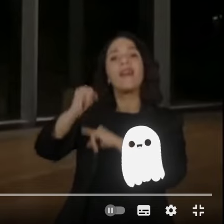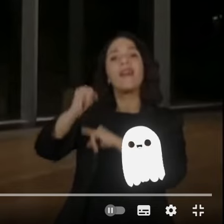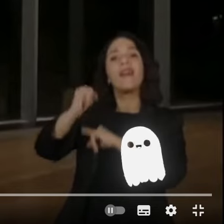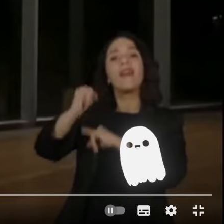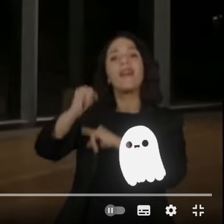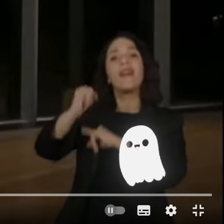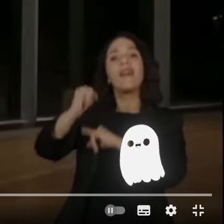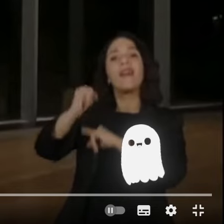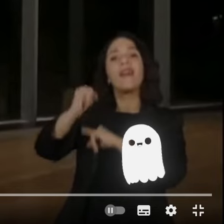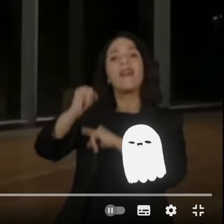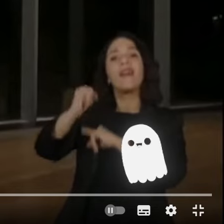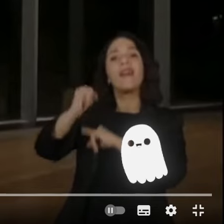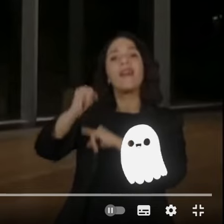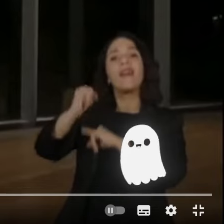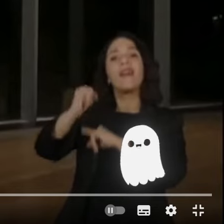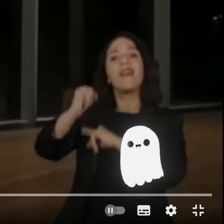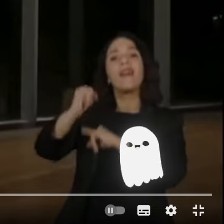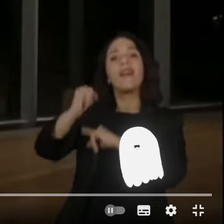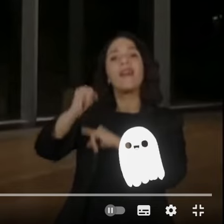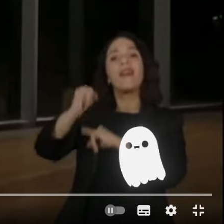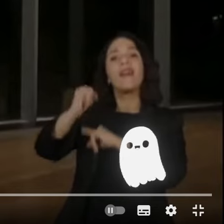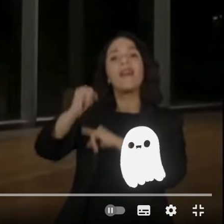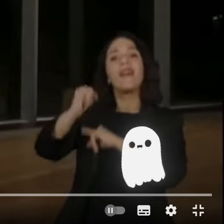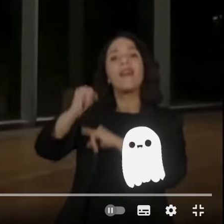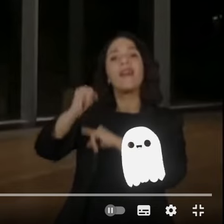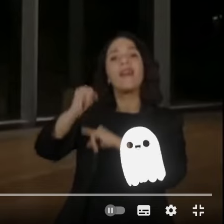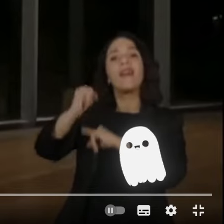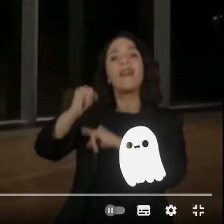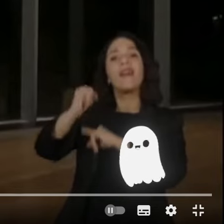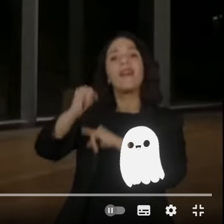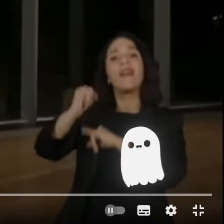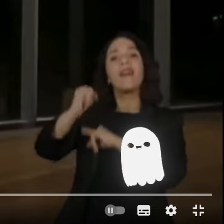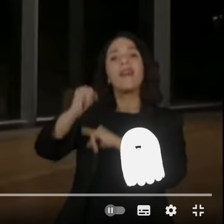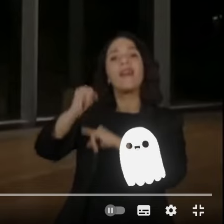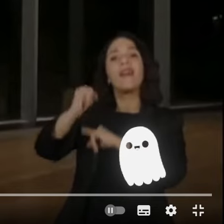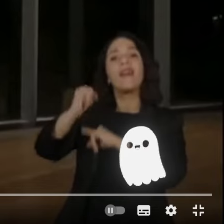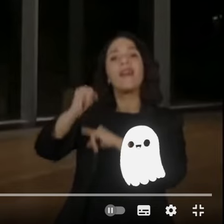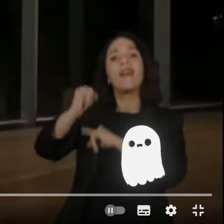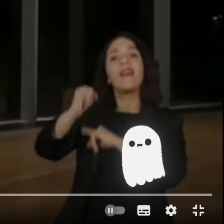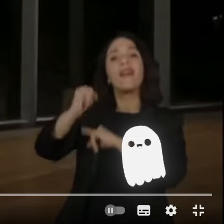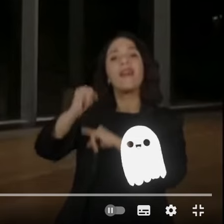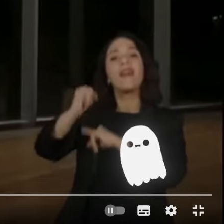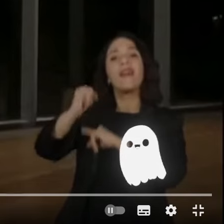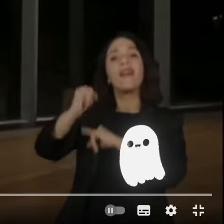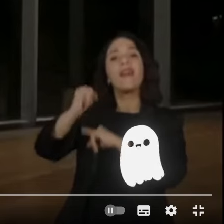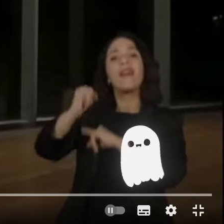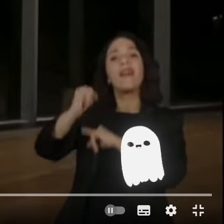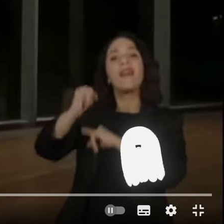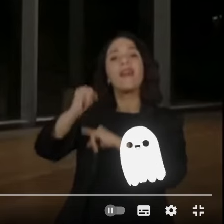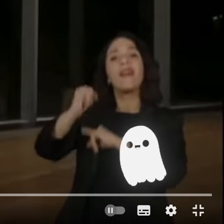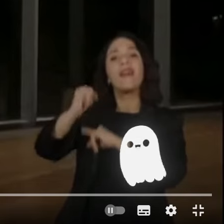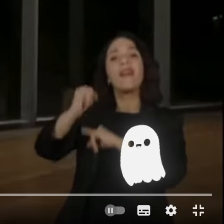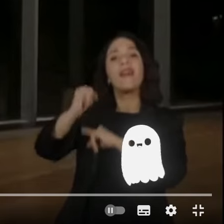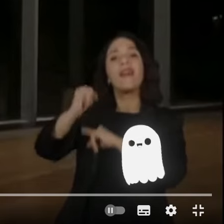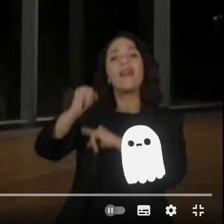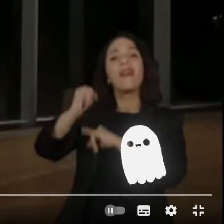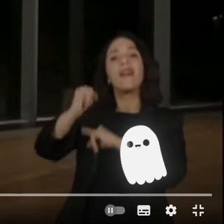maracujá, BJSKU. Nossa, bolinho de maracujá? Eu acho que eu nunca nem comi bolo de maracujá, te